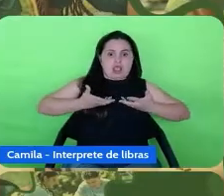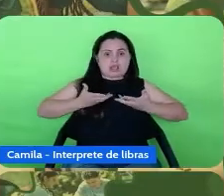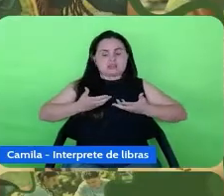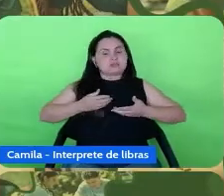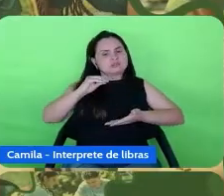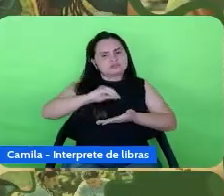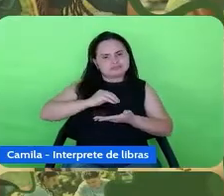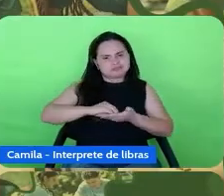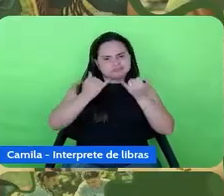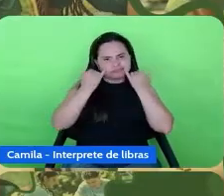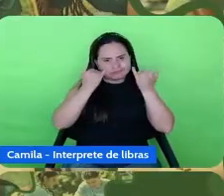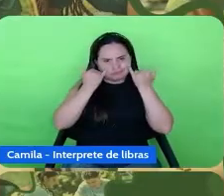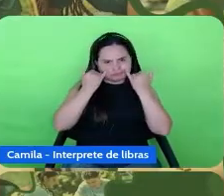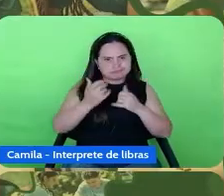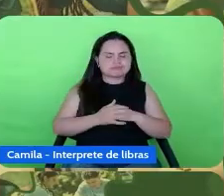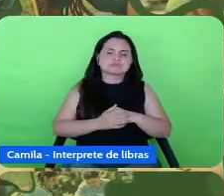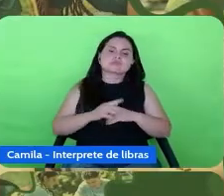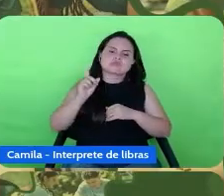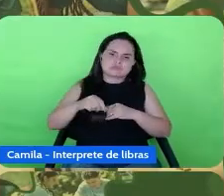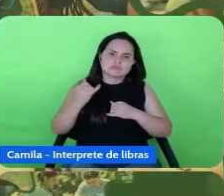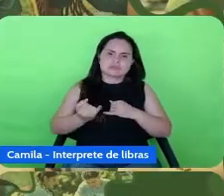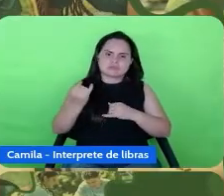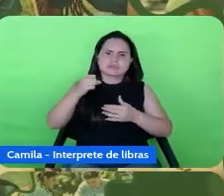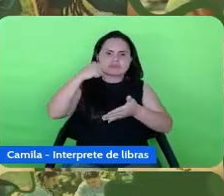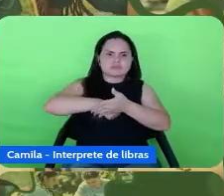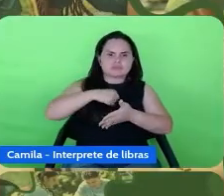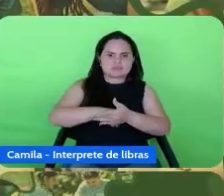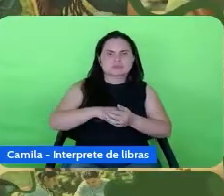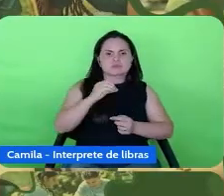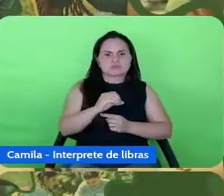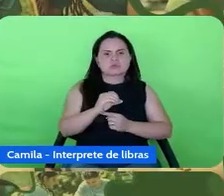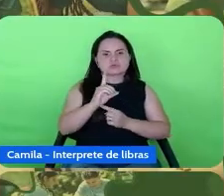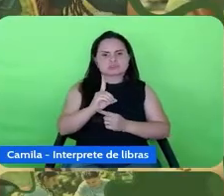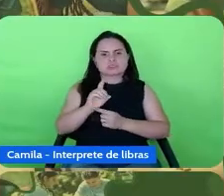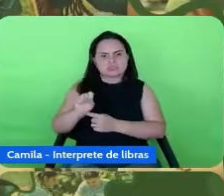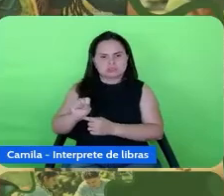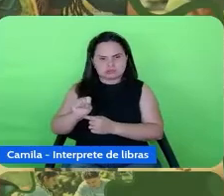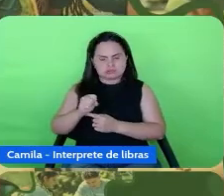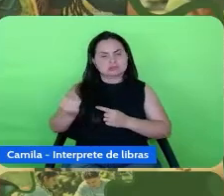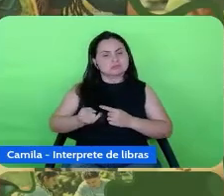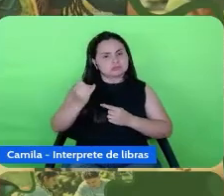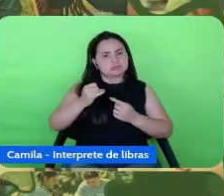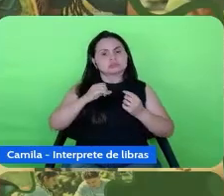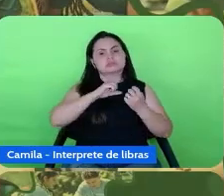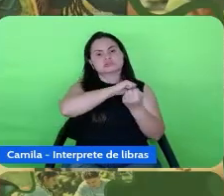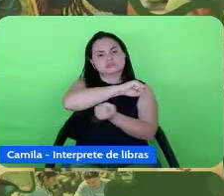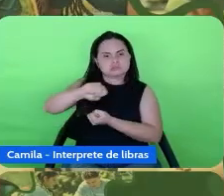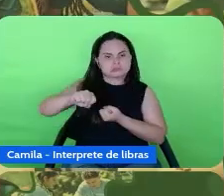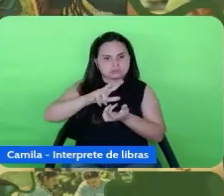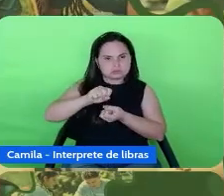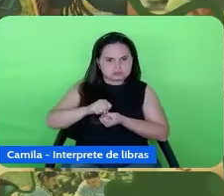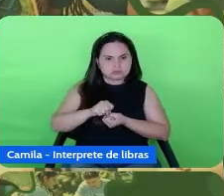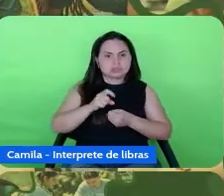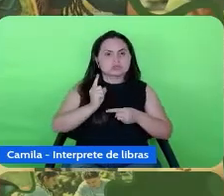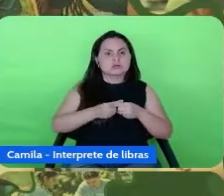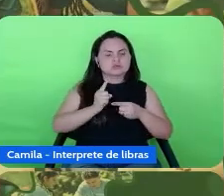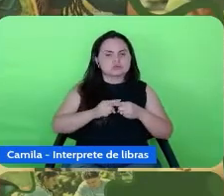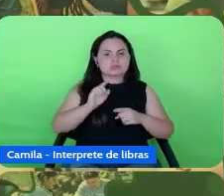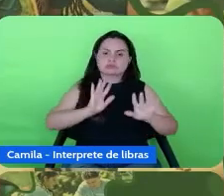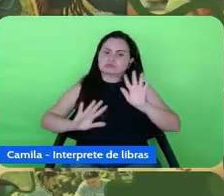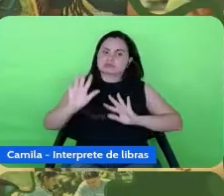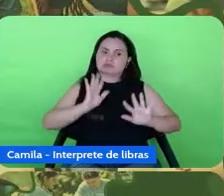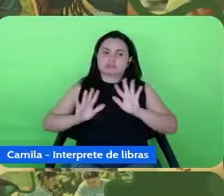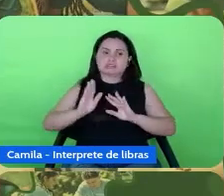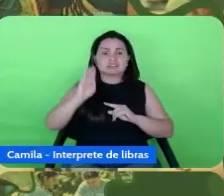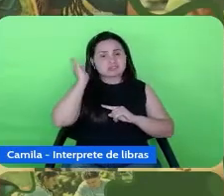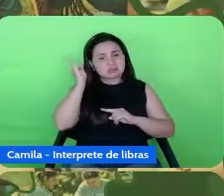desinformação. É importante lutar pelos ODS, lutar pela sustentabilidade, pessoal. Mas por que a gente tem que tomar cuidado com a